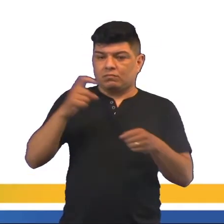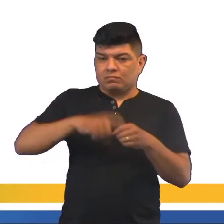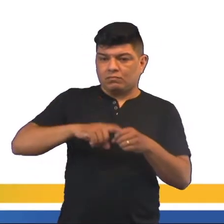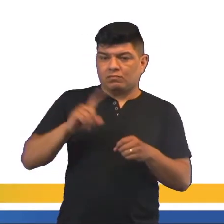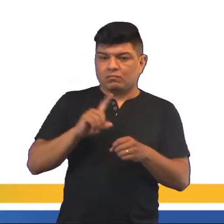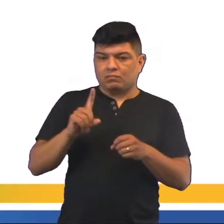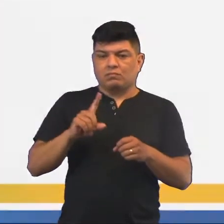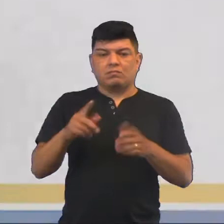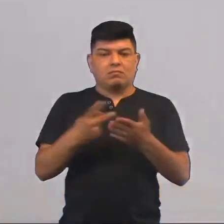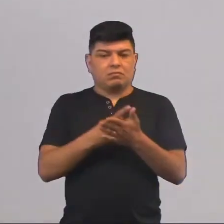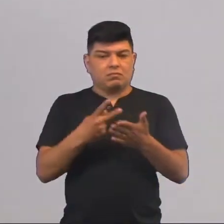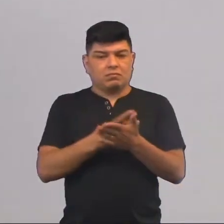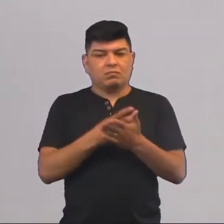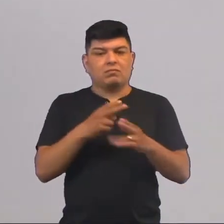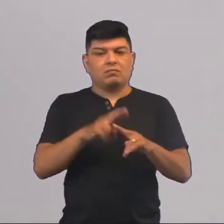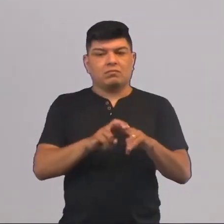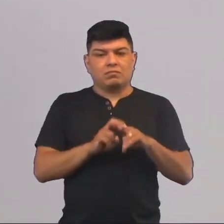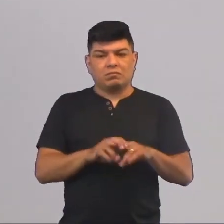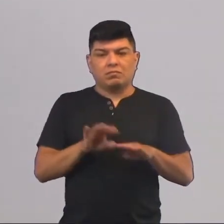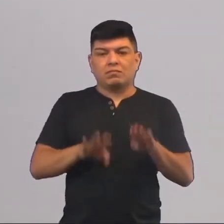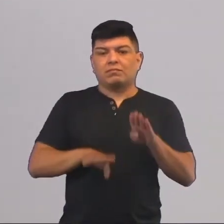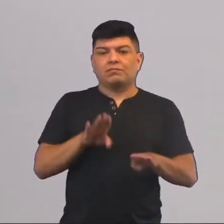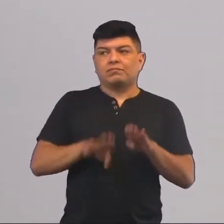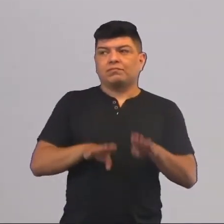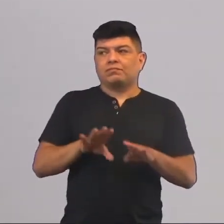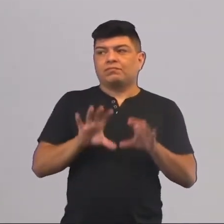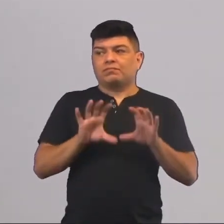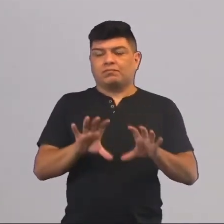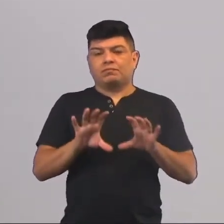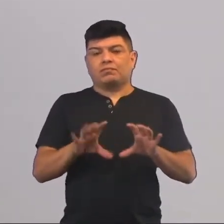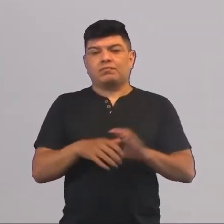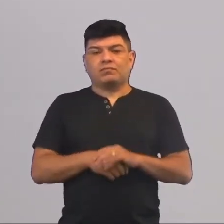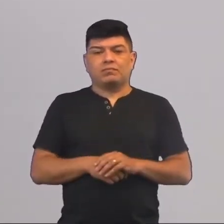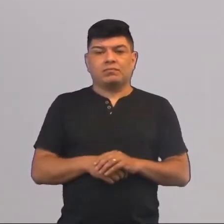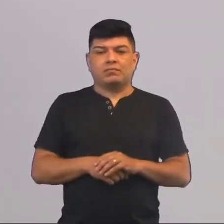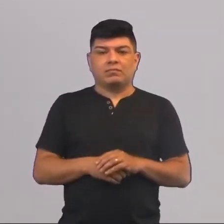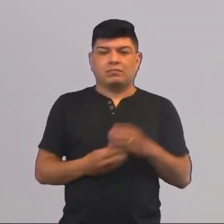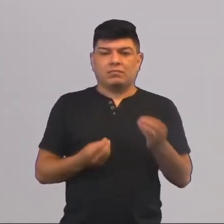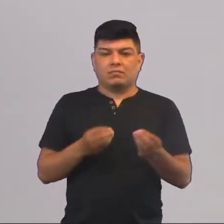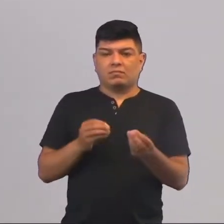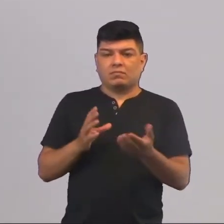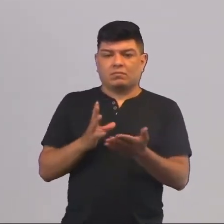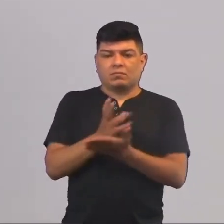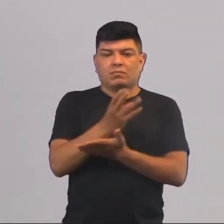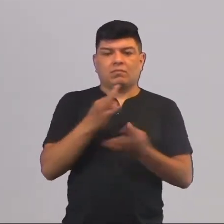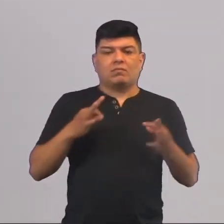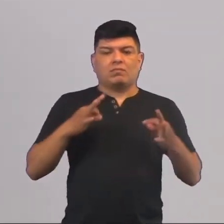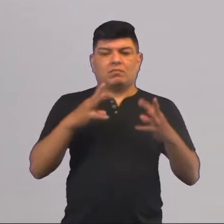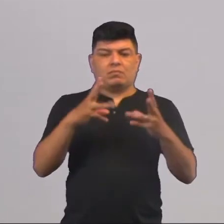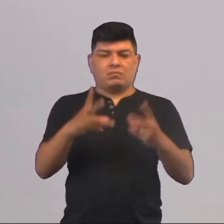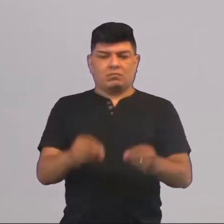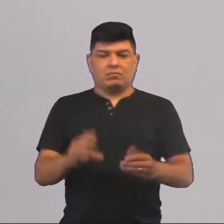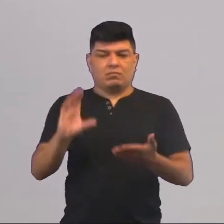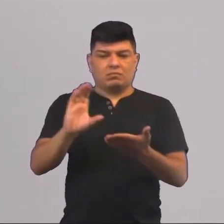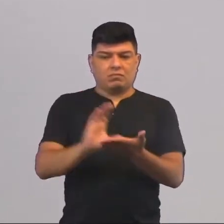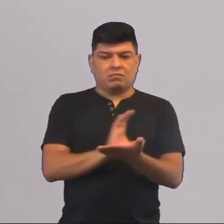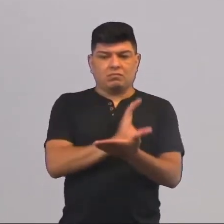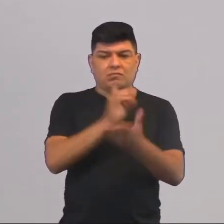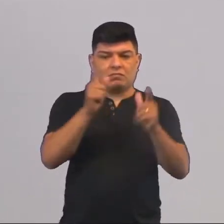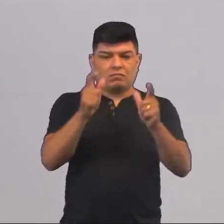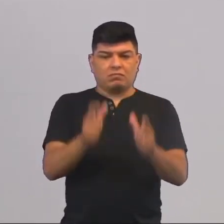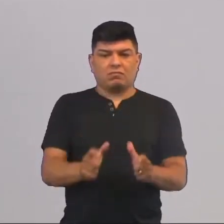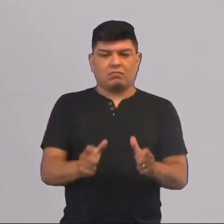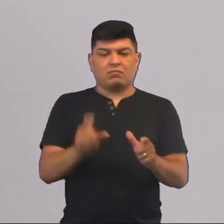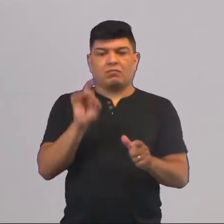e predatória. Ou seja, muitas vezes de uma forma que venha a retirar todos esses recursos do ambiente